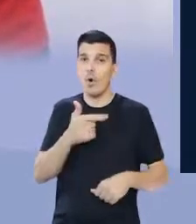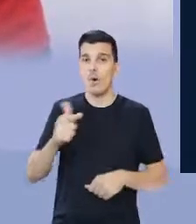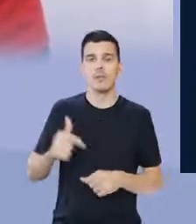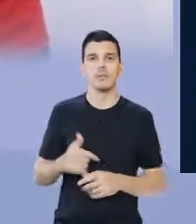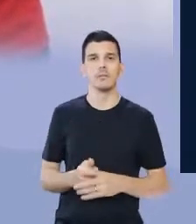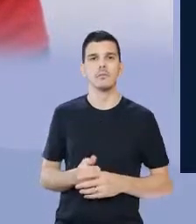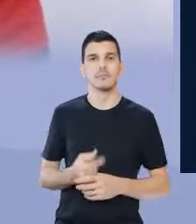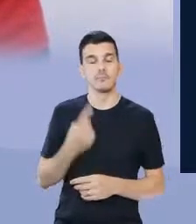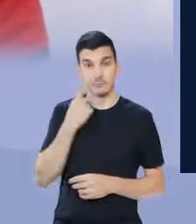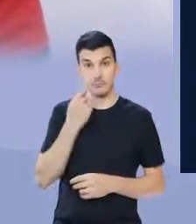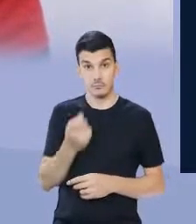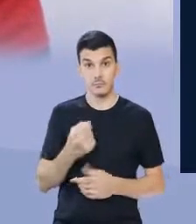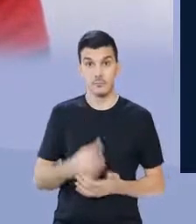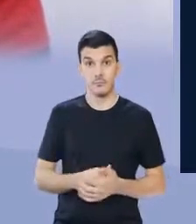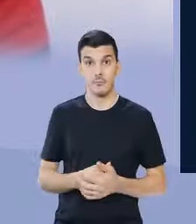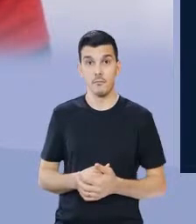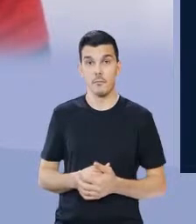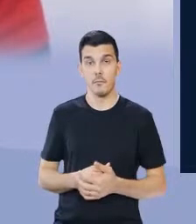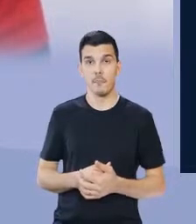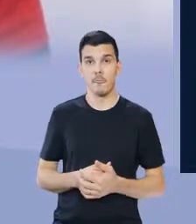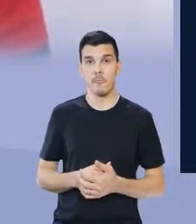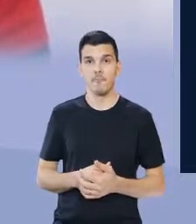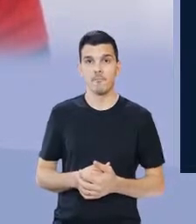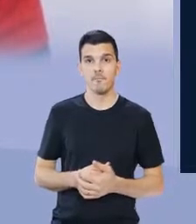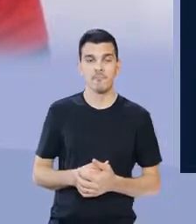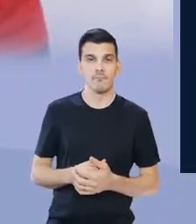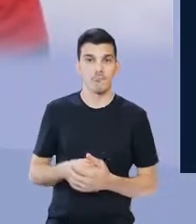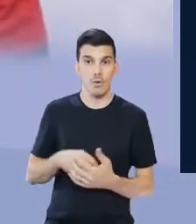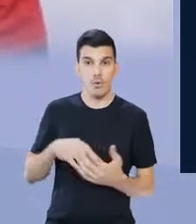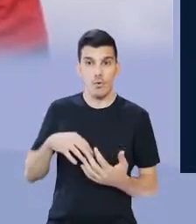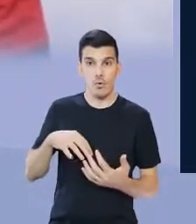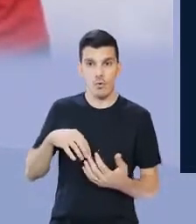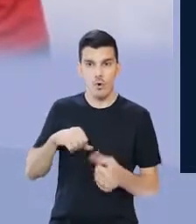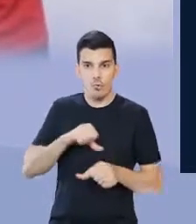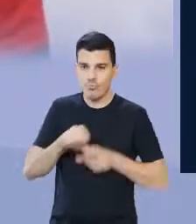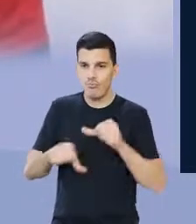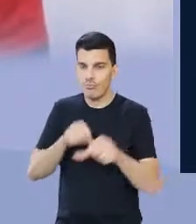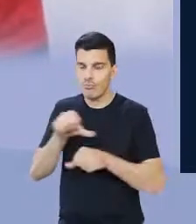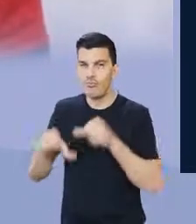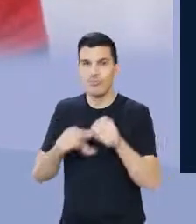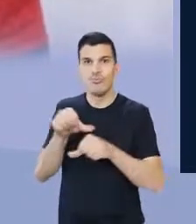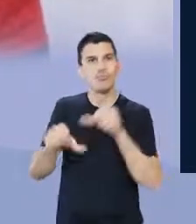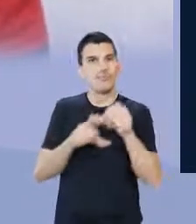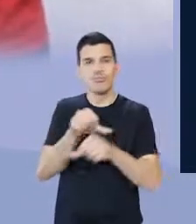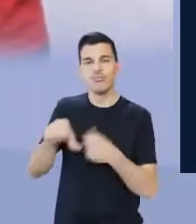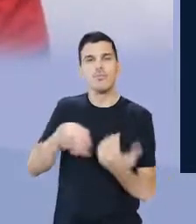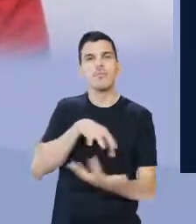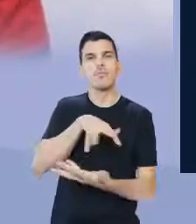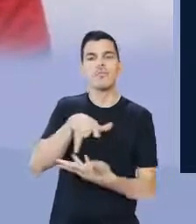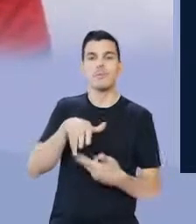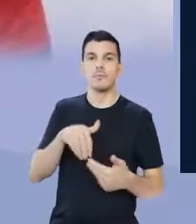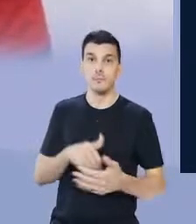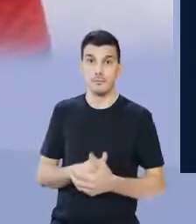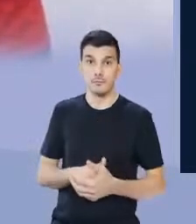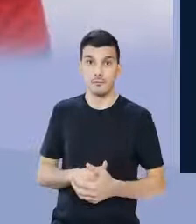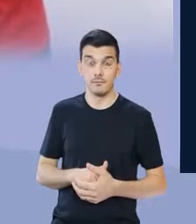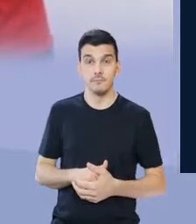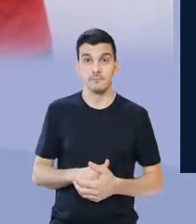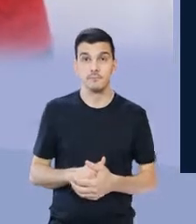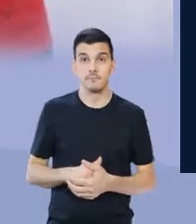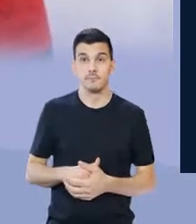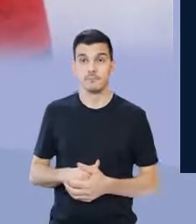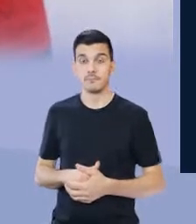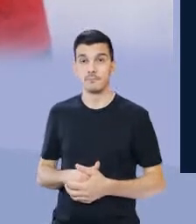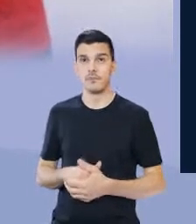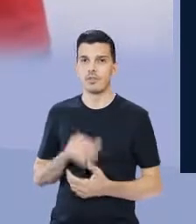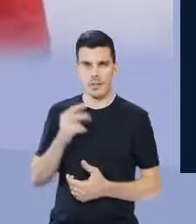as águas da globalização estão aumentando, elas estão subindo, a rising. Esse rise a gente já viu aqui.